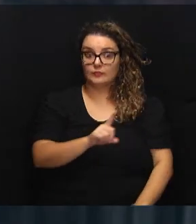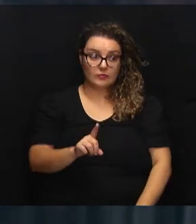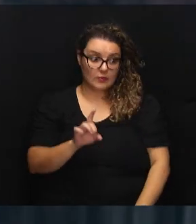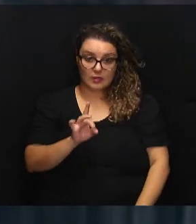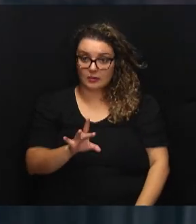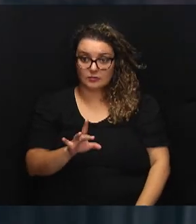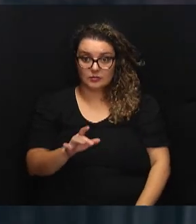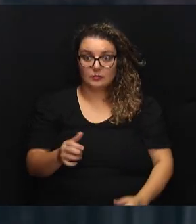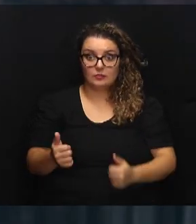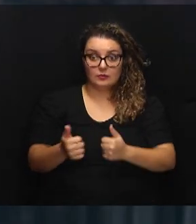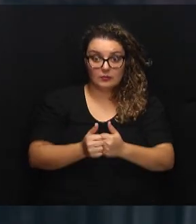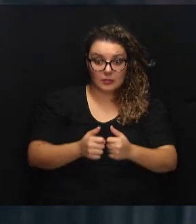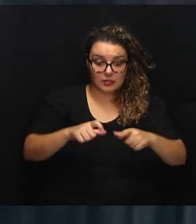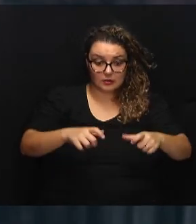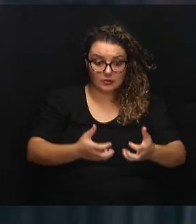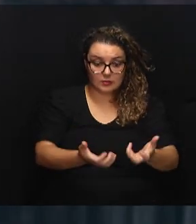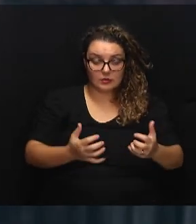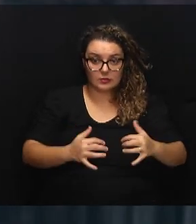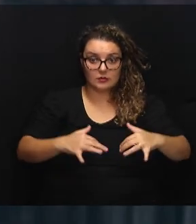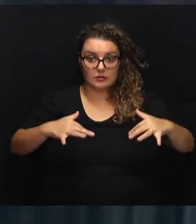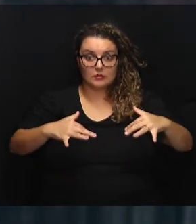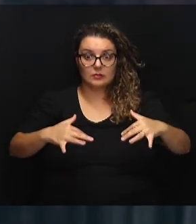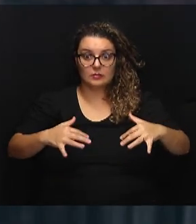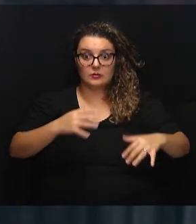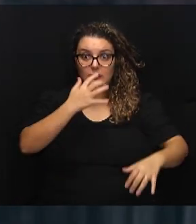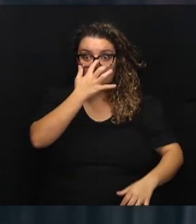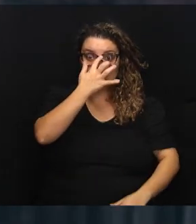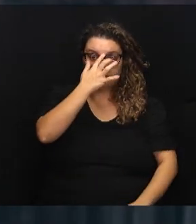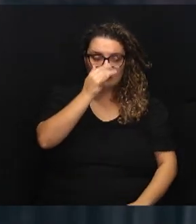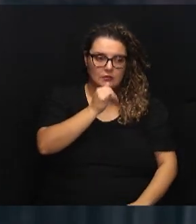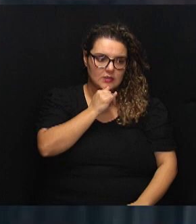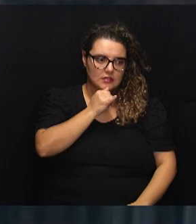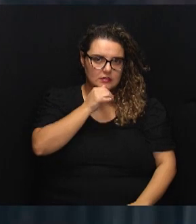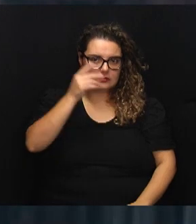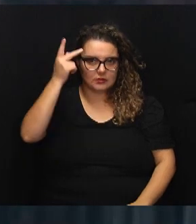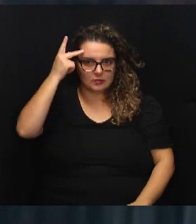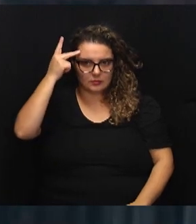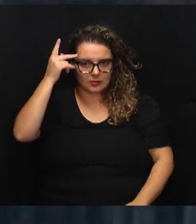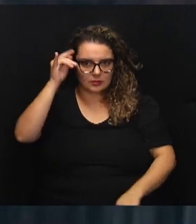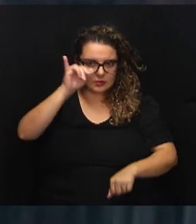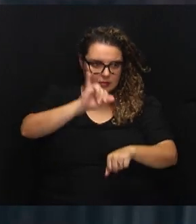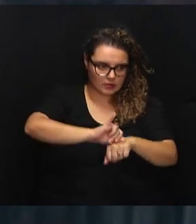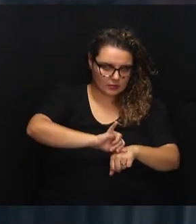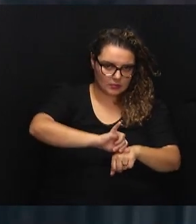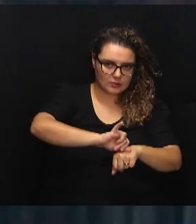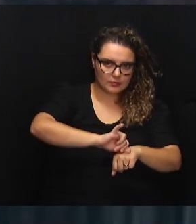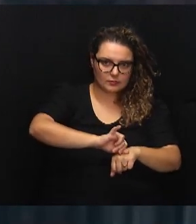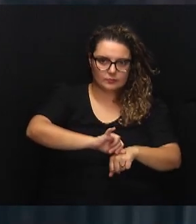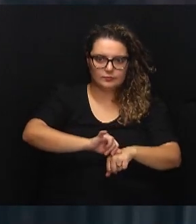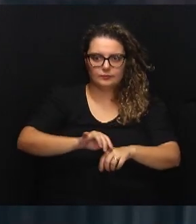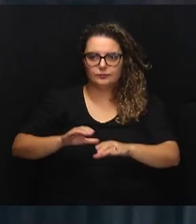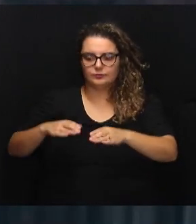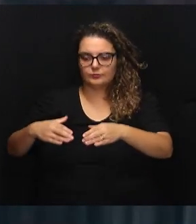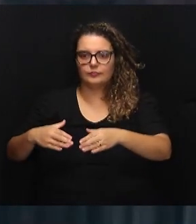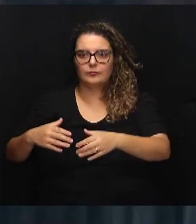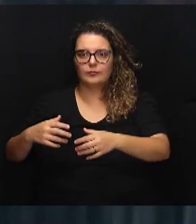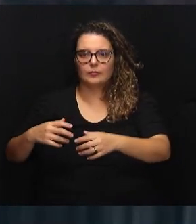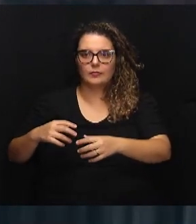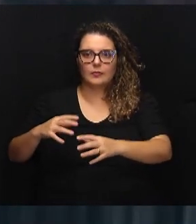dos estádios. Você pega em São Paulo, na capital, a torcida vai e marca briga no